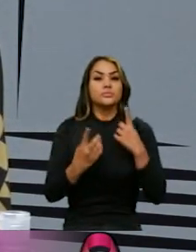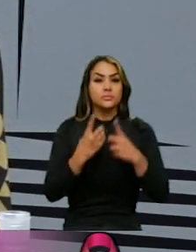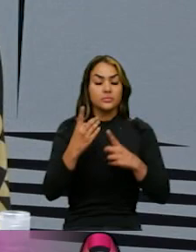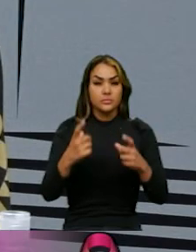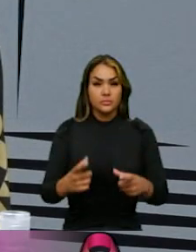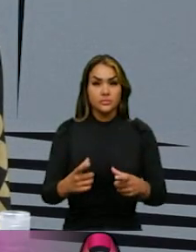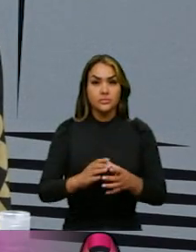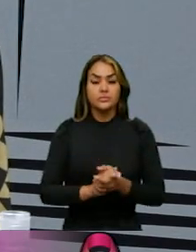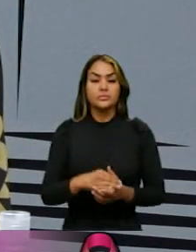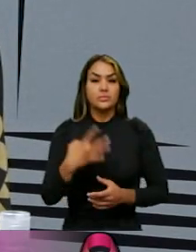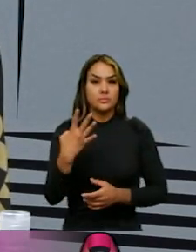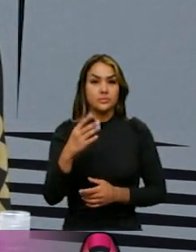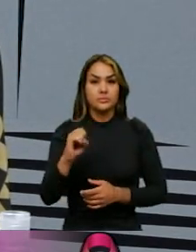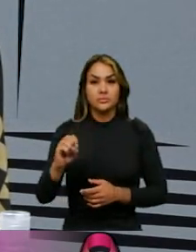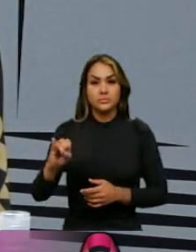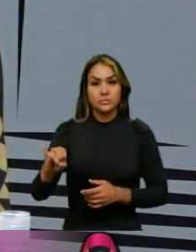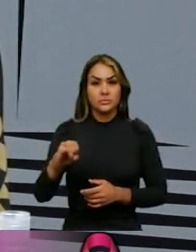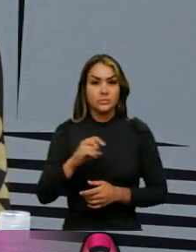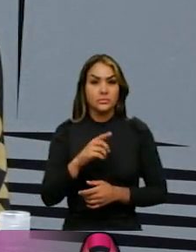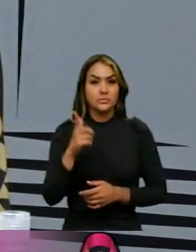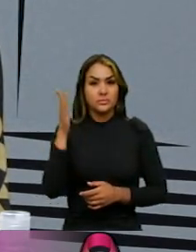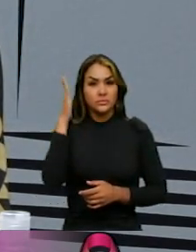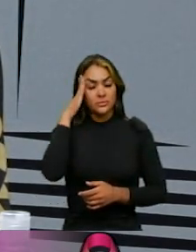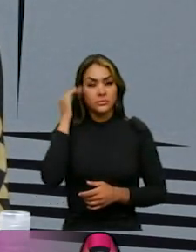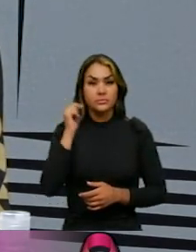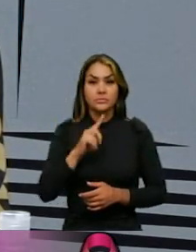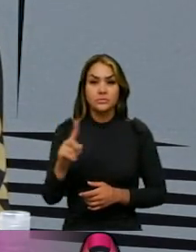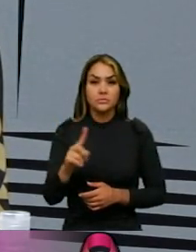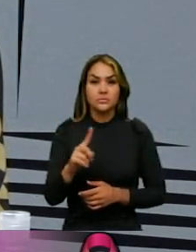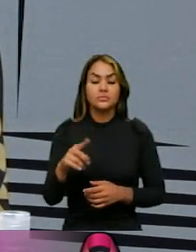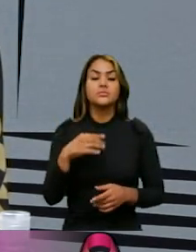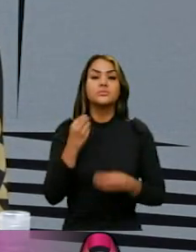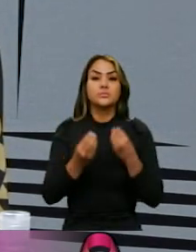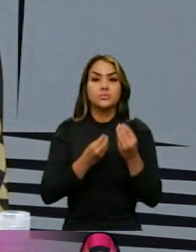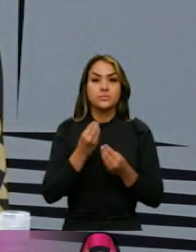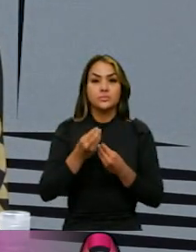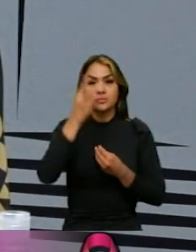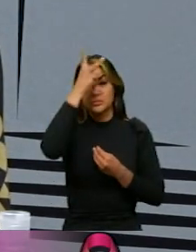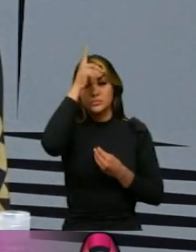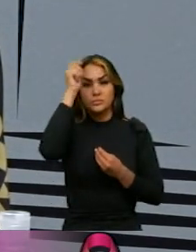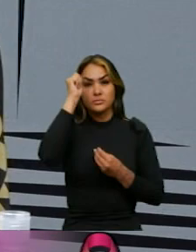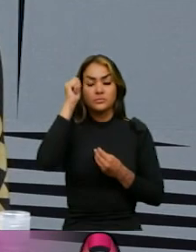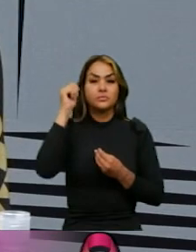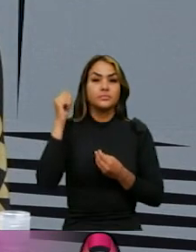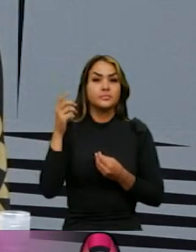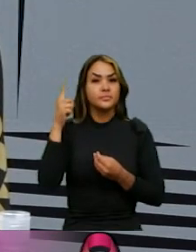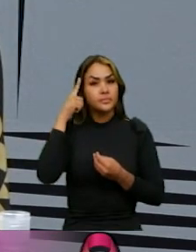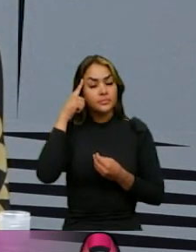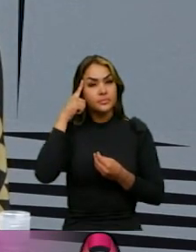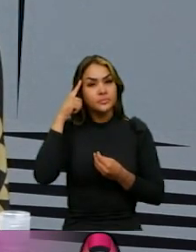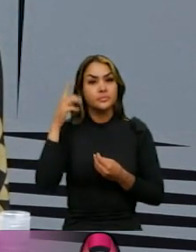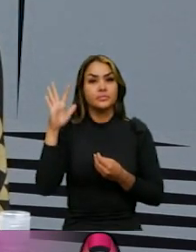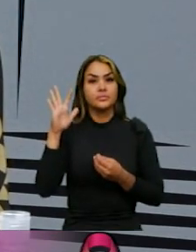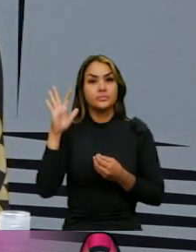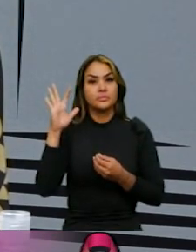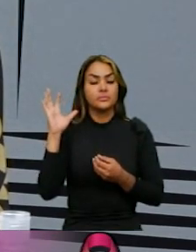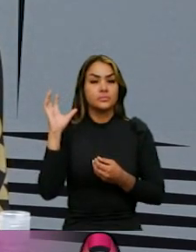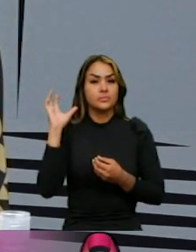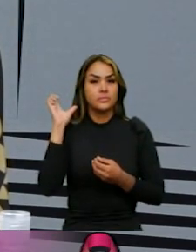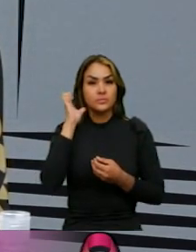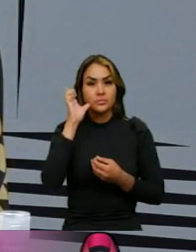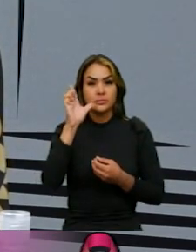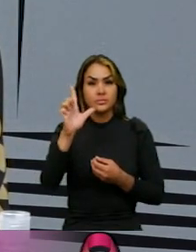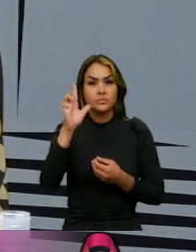4. Em caso negativo, quais medidas a administração municipal pretende adotar para solucionar a falta de sinal junto